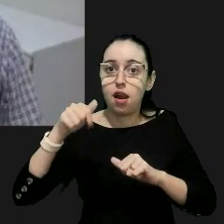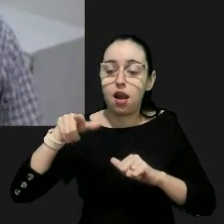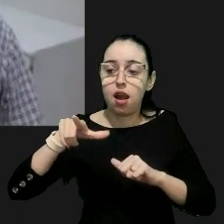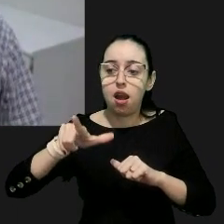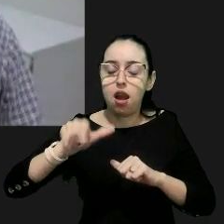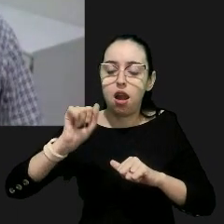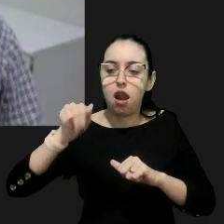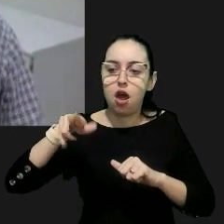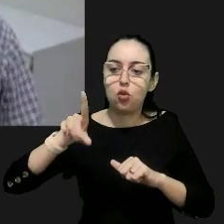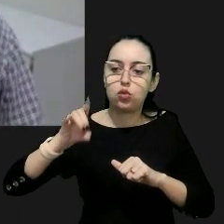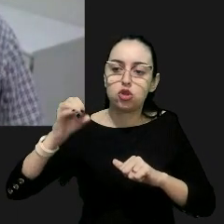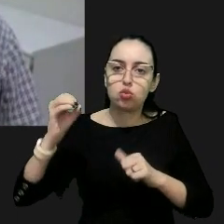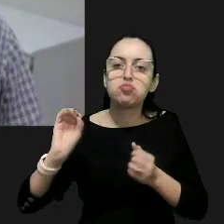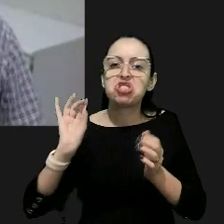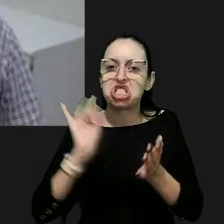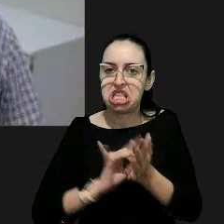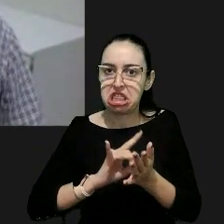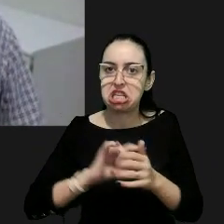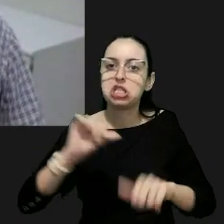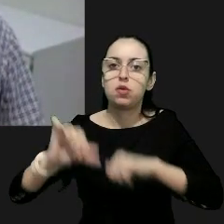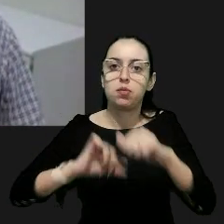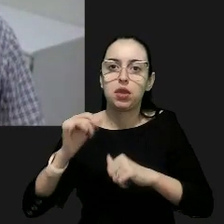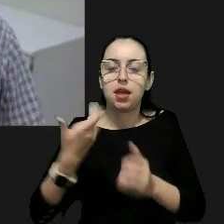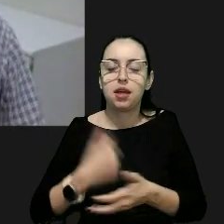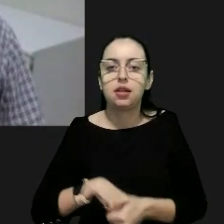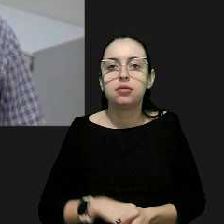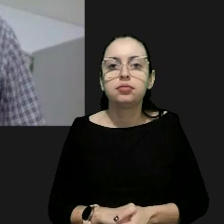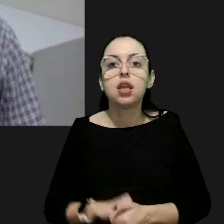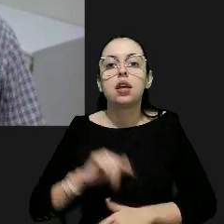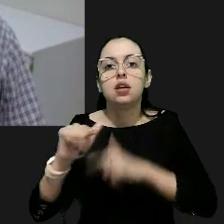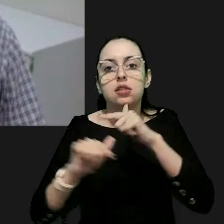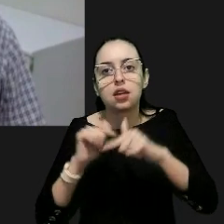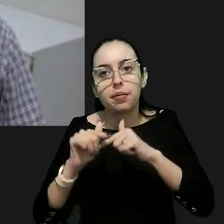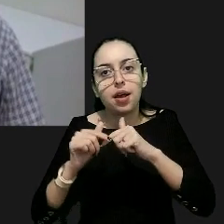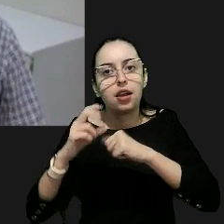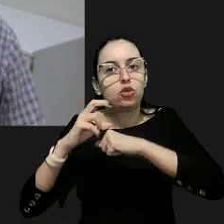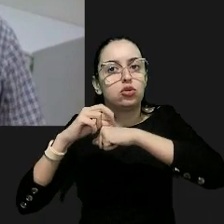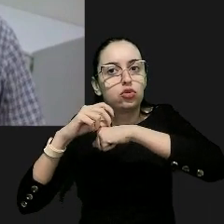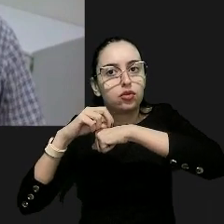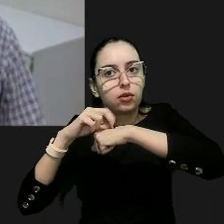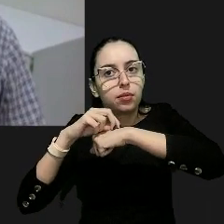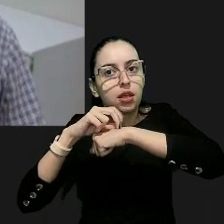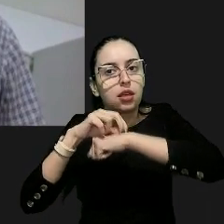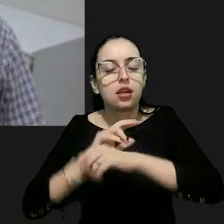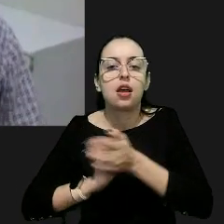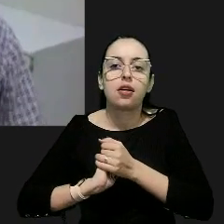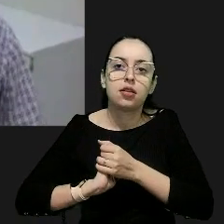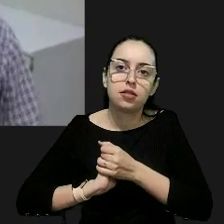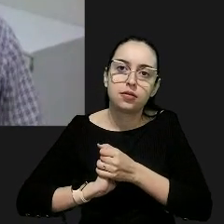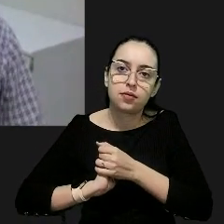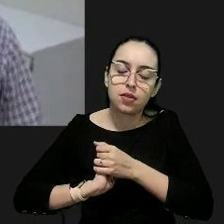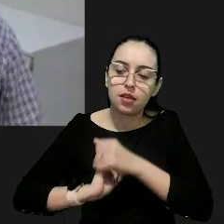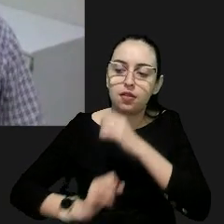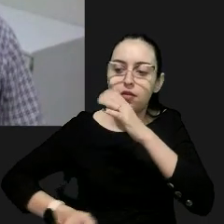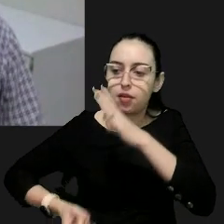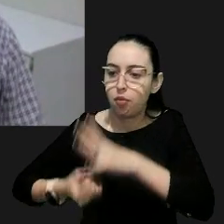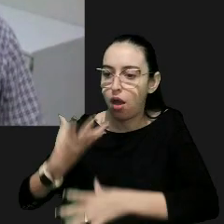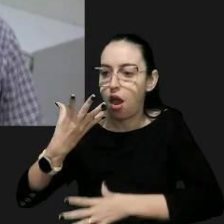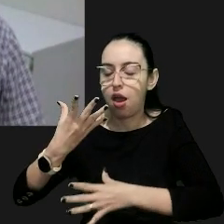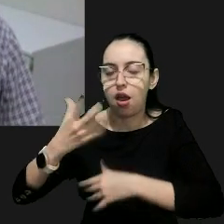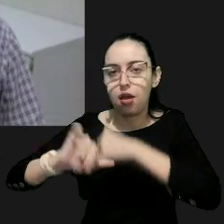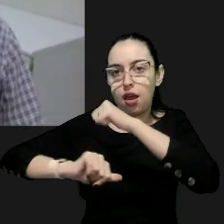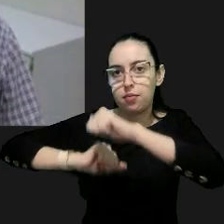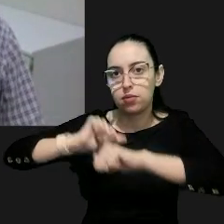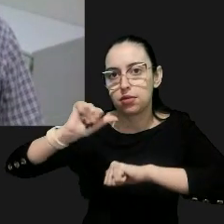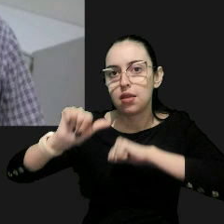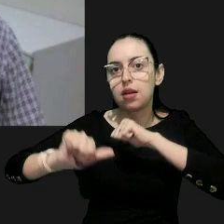mudar, com certeza. Então, esse trabalho de formiguinha, a gente vai